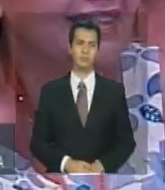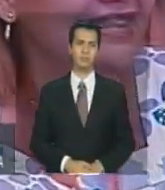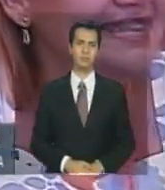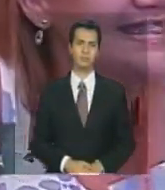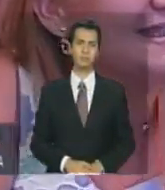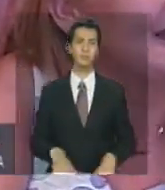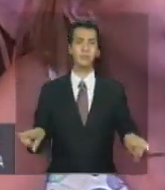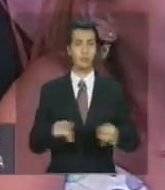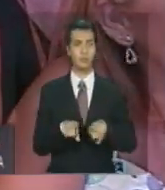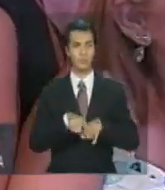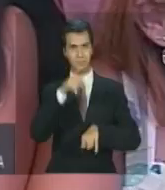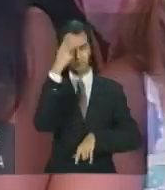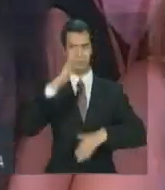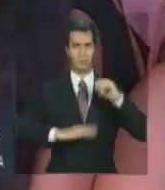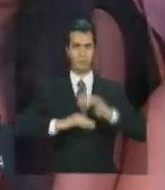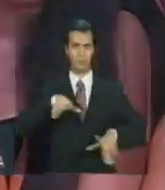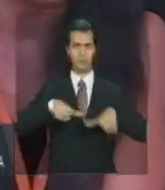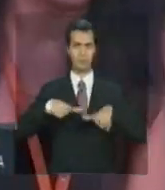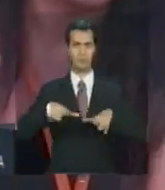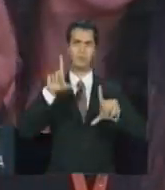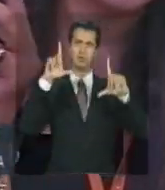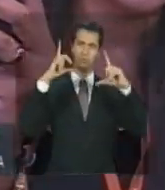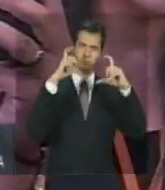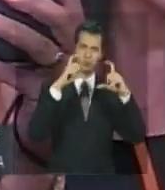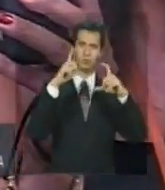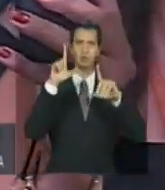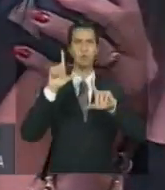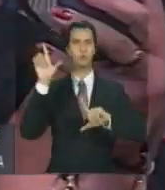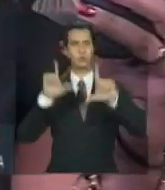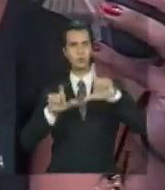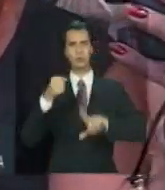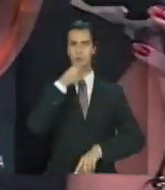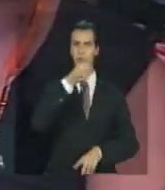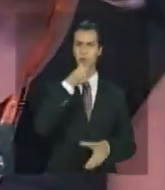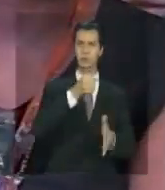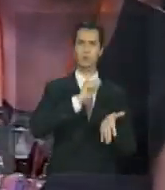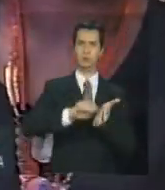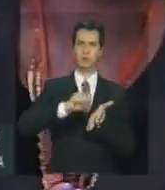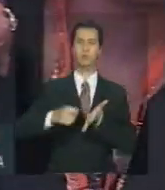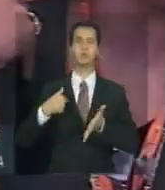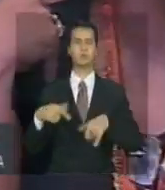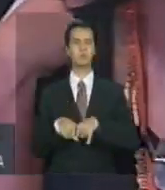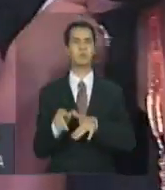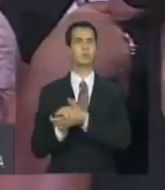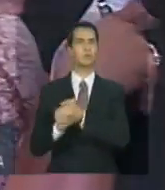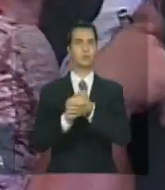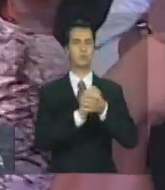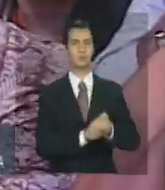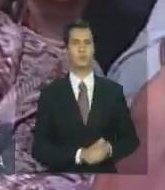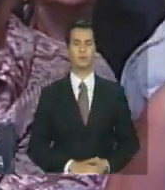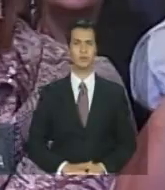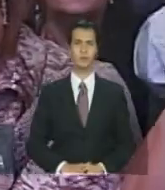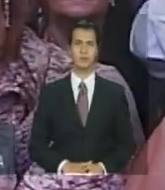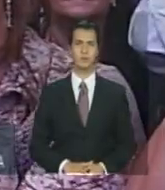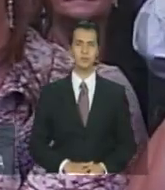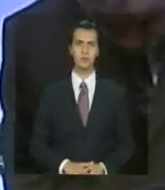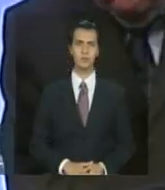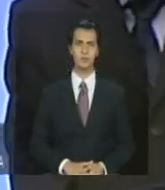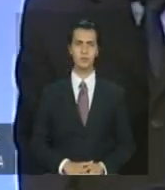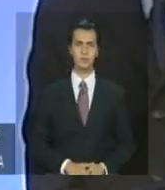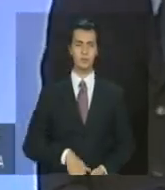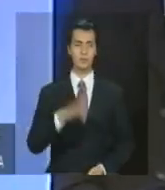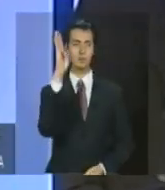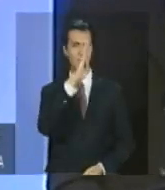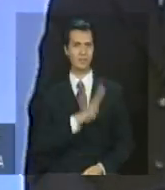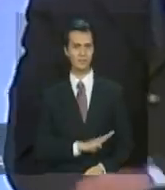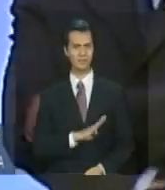os jornalistas, fotógrafos e cinegrafistas, também eu dirijo meu cumprimento. O Brasil é um país muito